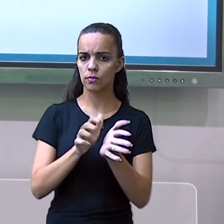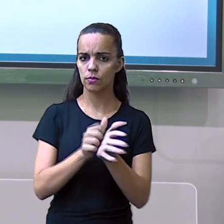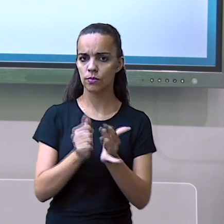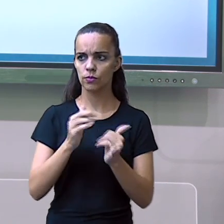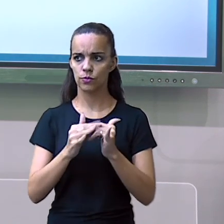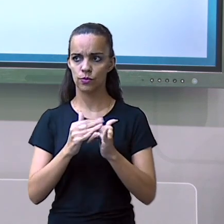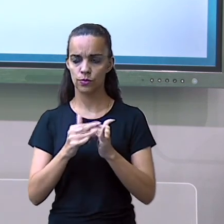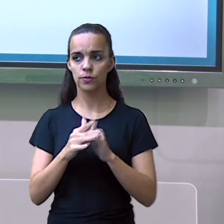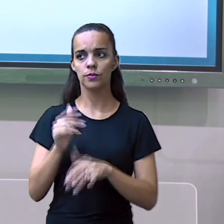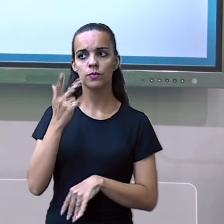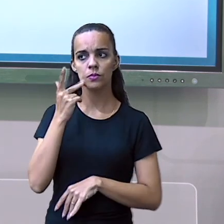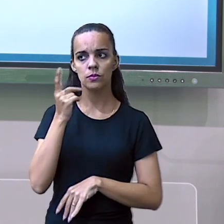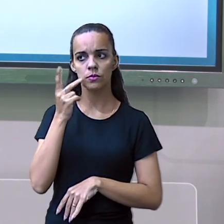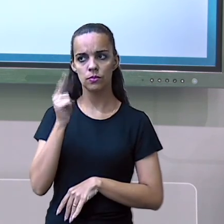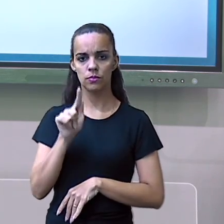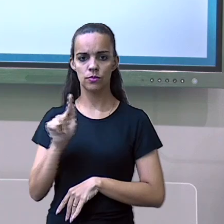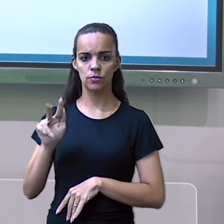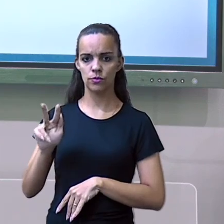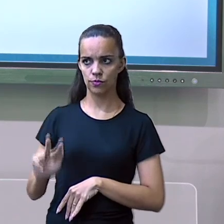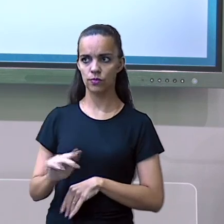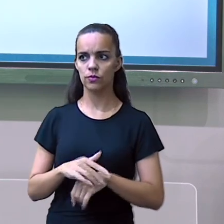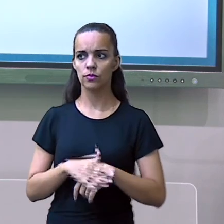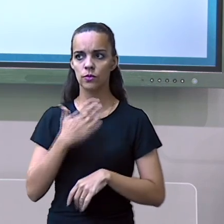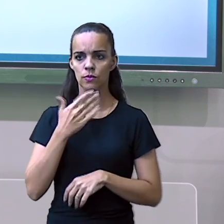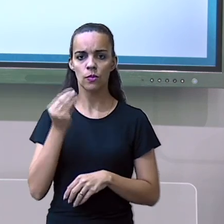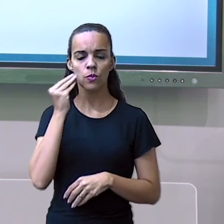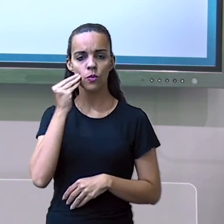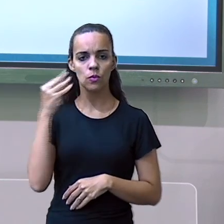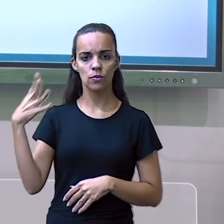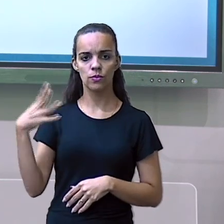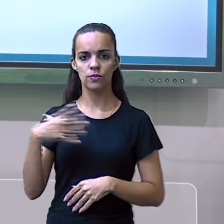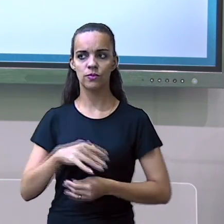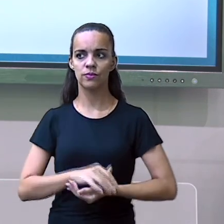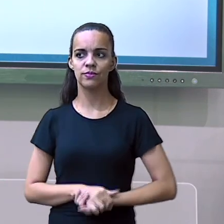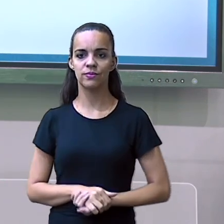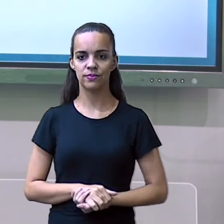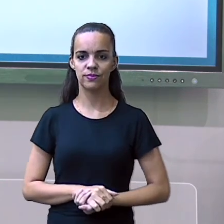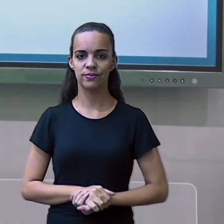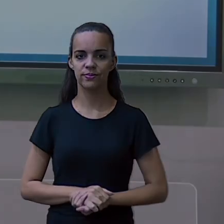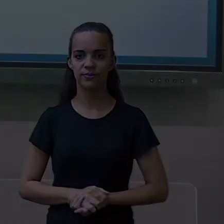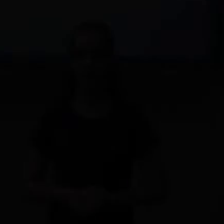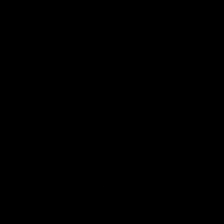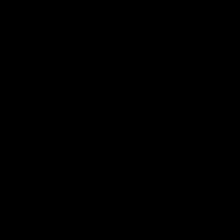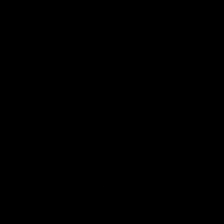em nosso canal do YouTube SMEDGV. Um beijo!